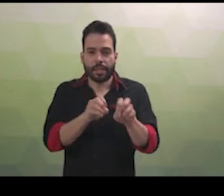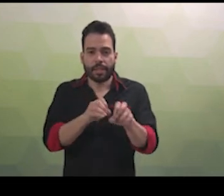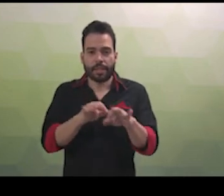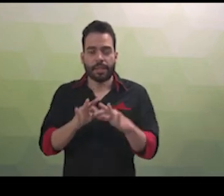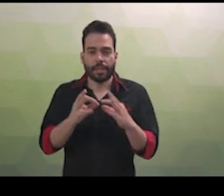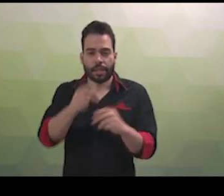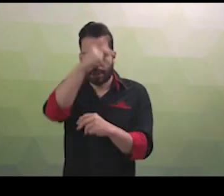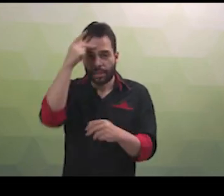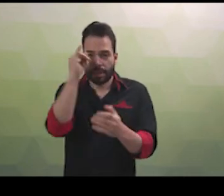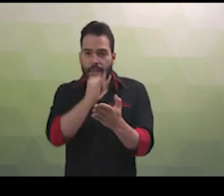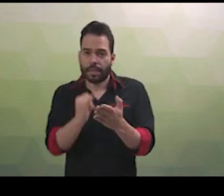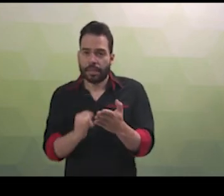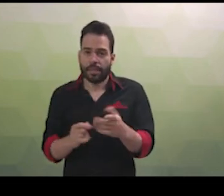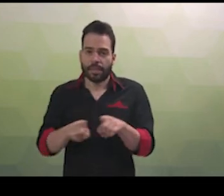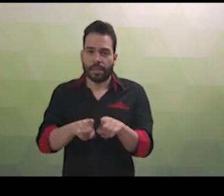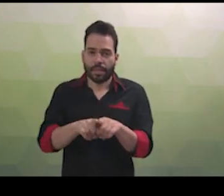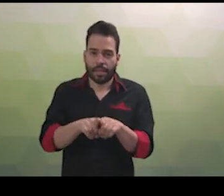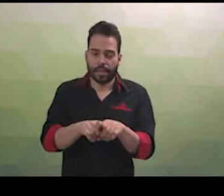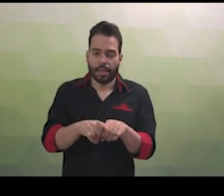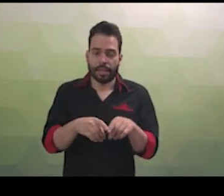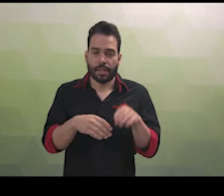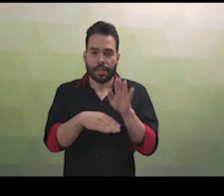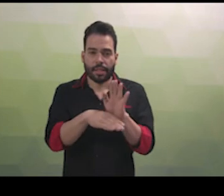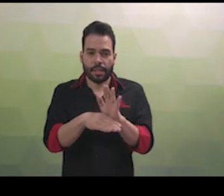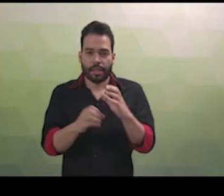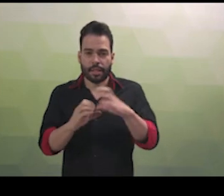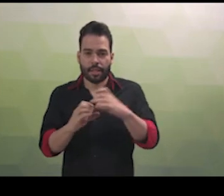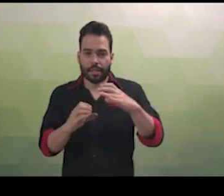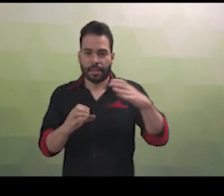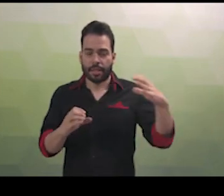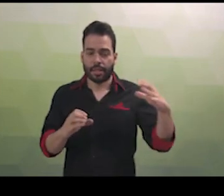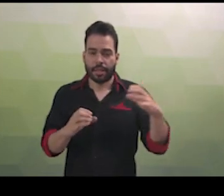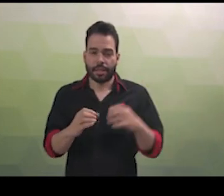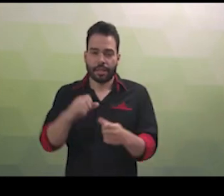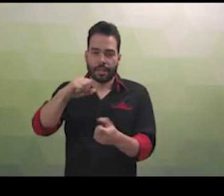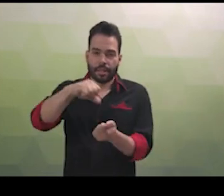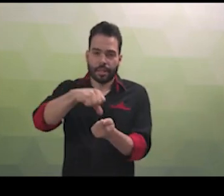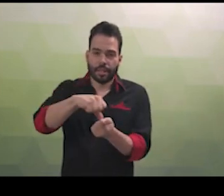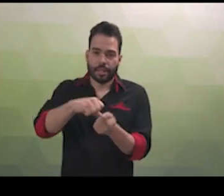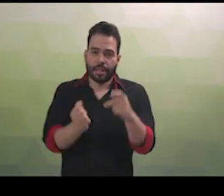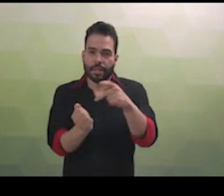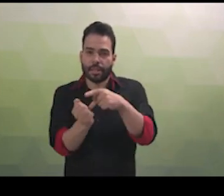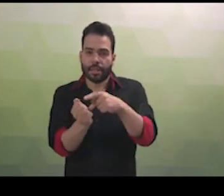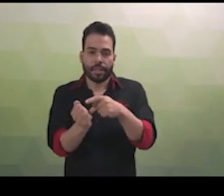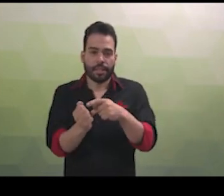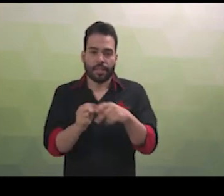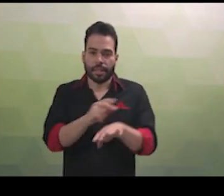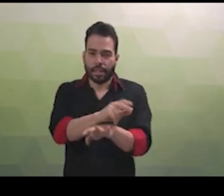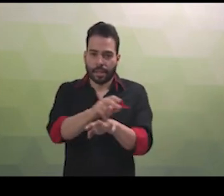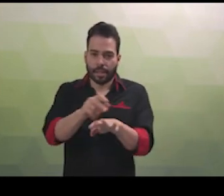de Ensino, de todos os que se inscreveram e do apoio do SEAD e do Campus Pirapora e das